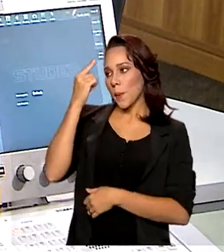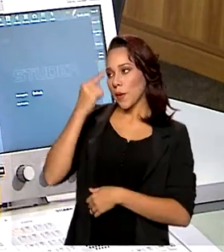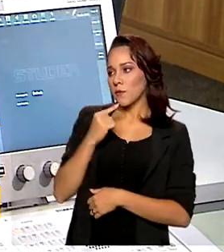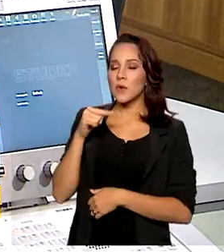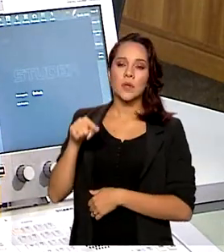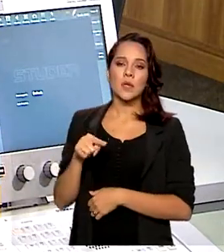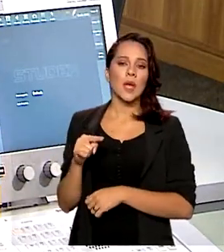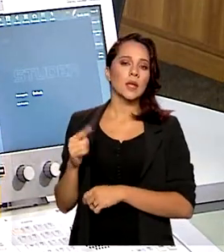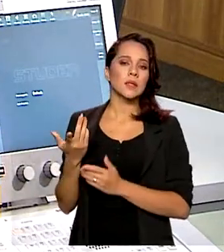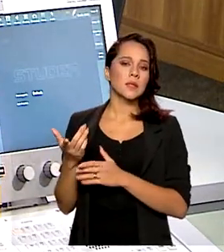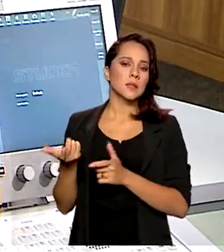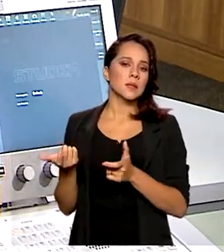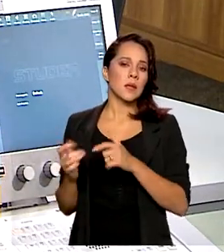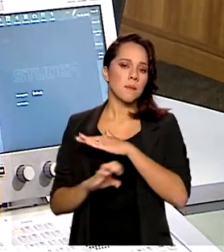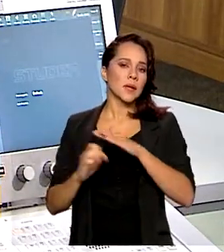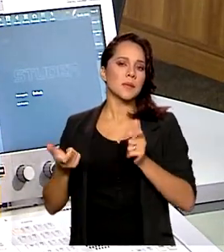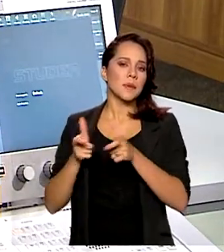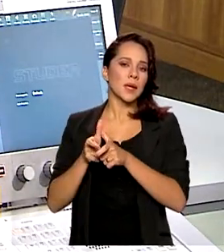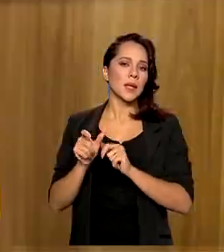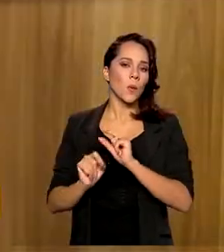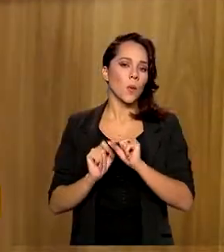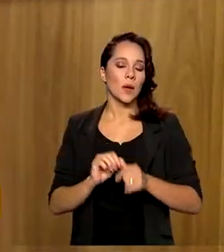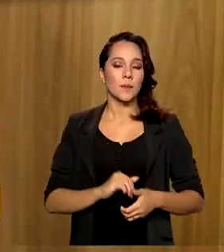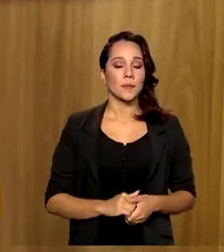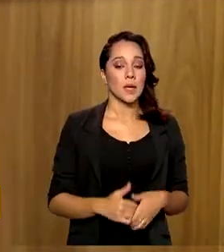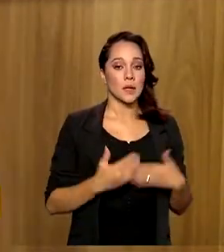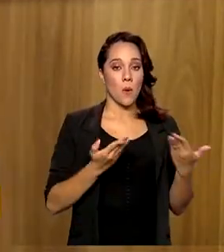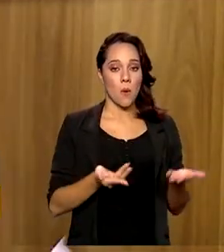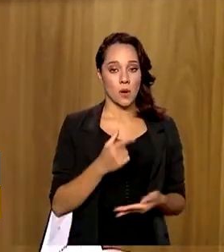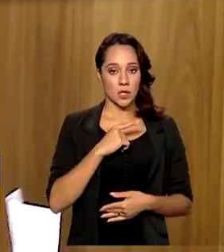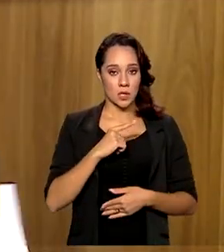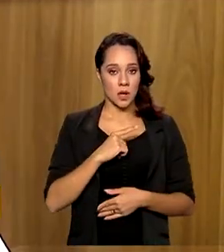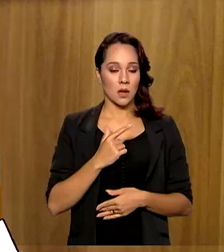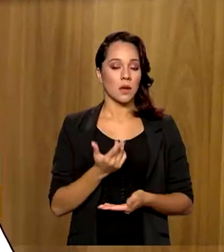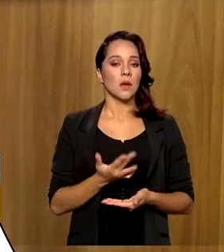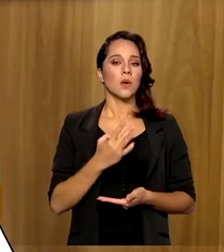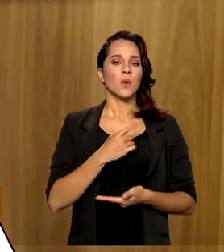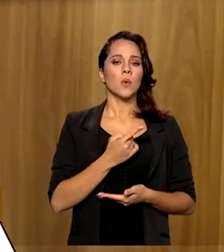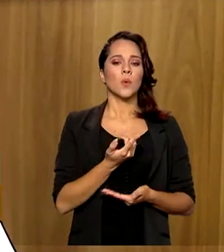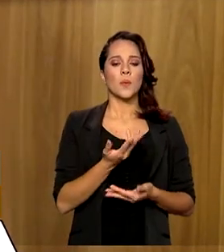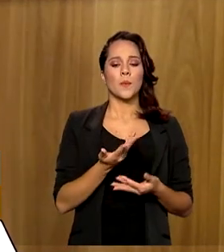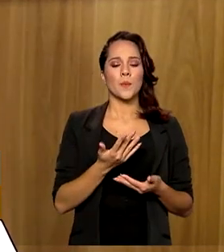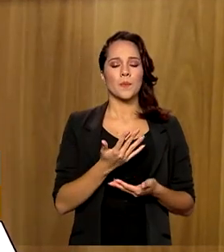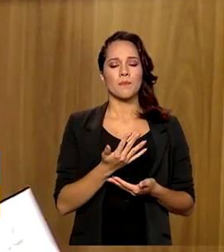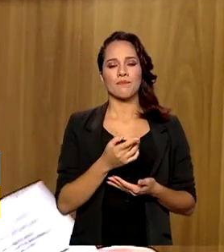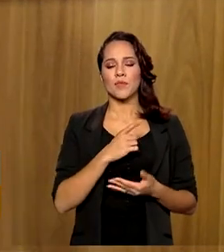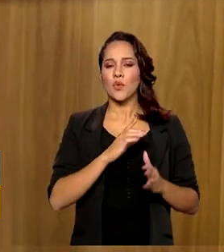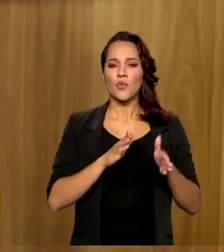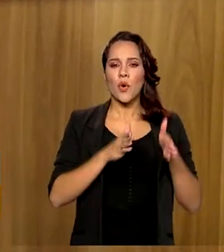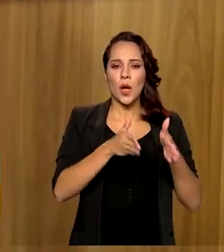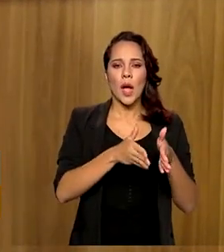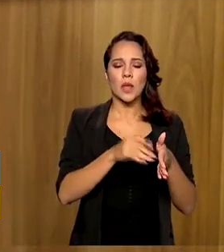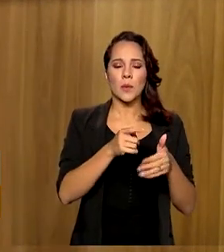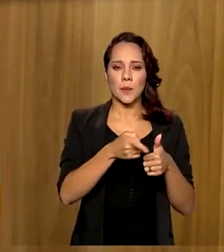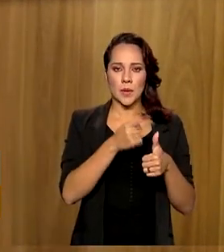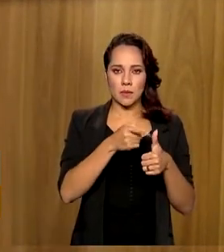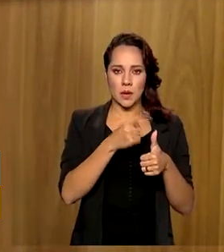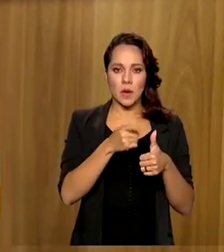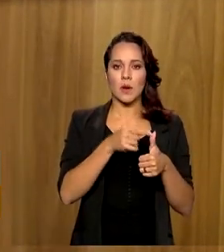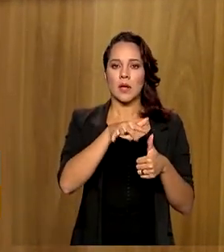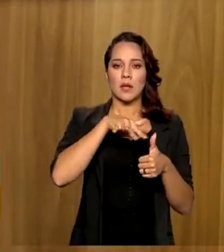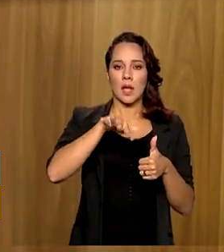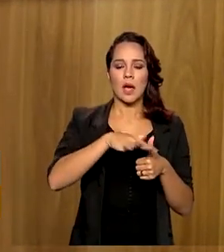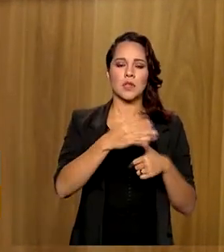desses pequenos empreendedores, secretário? Hoje em dia, a gente tem uma dispersão muito concentrada, em primeiro lugar, no